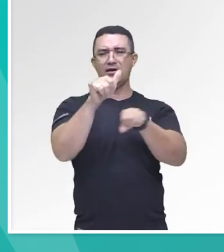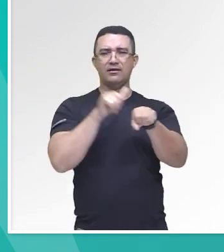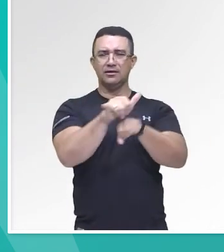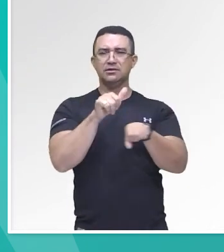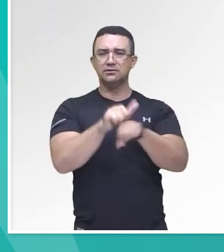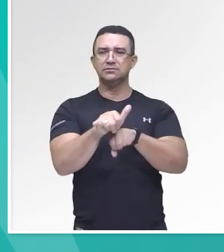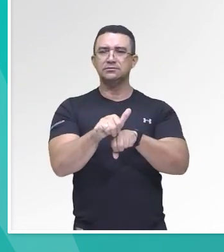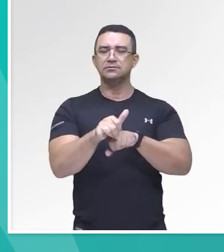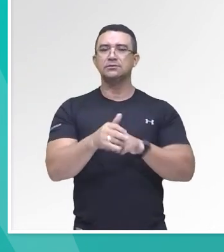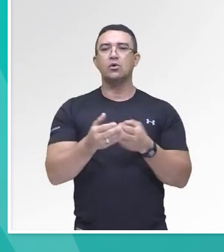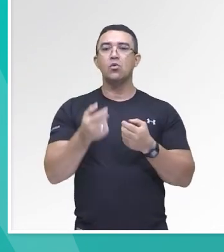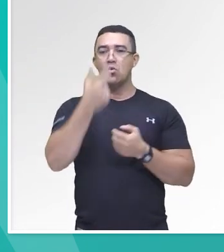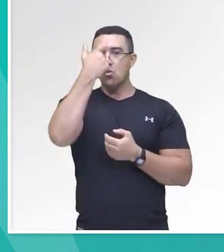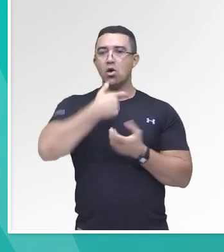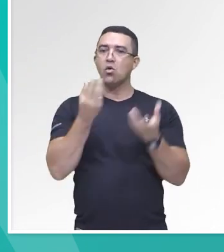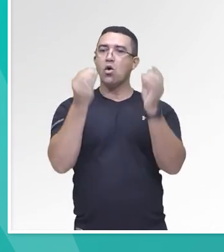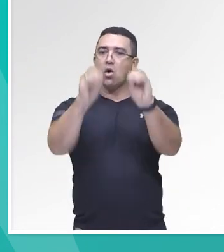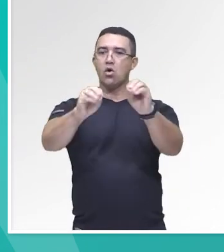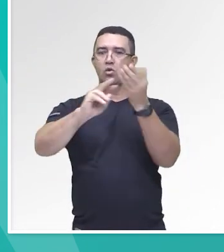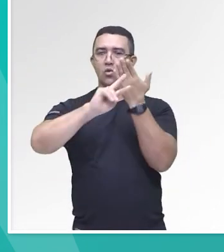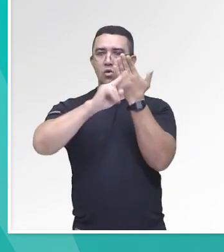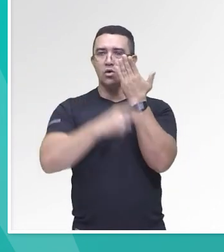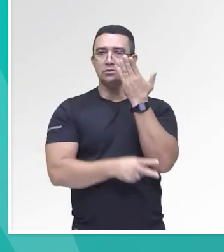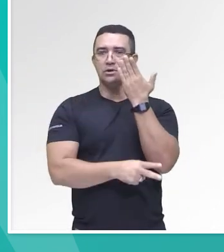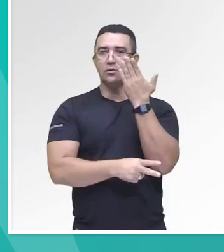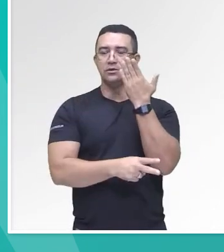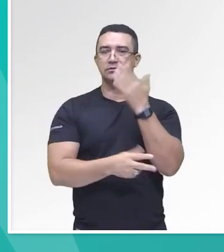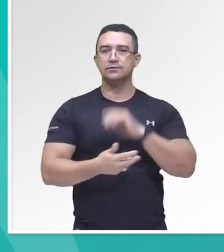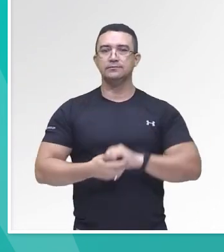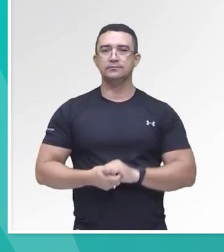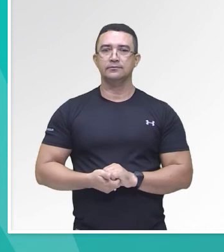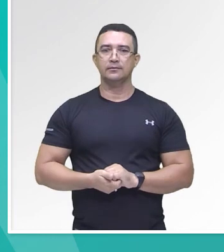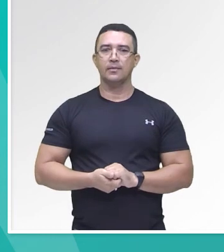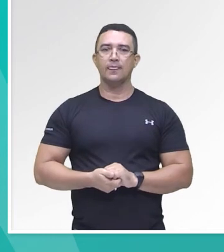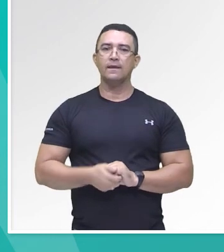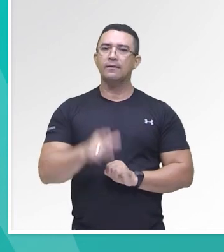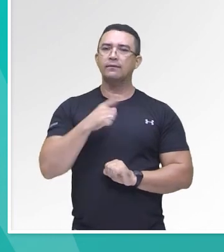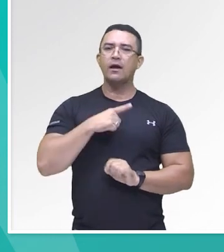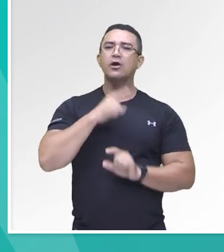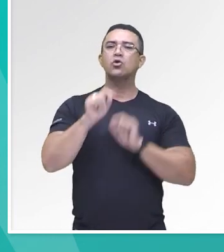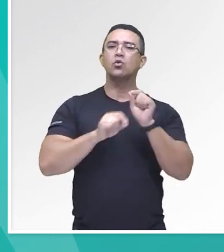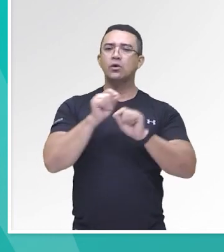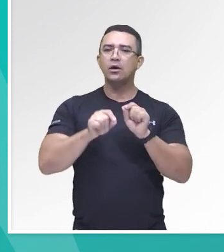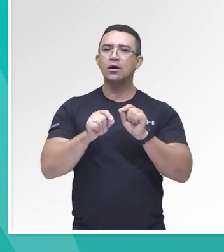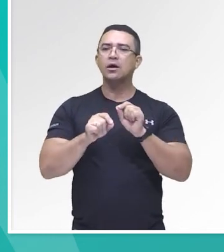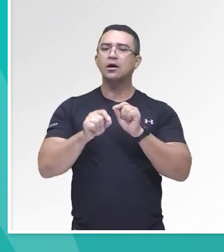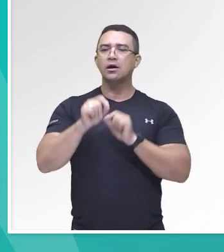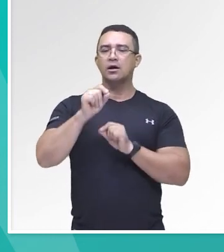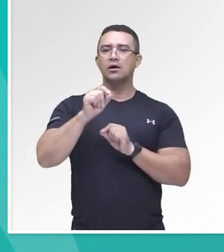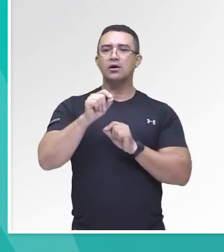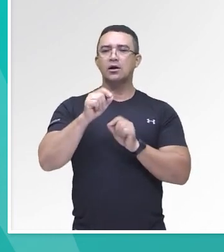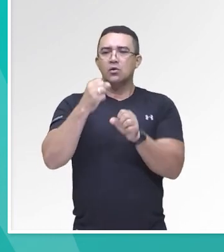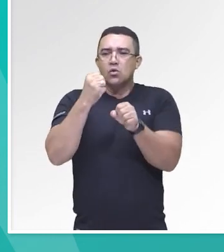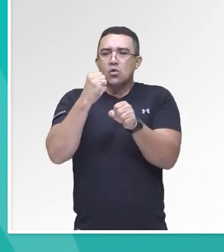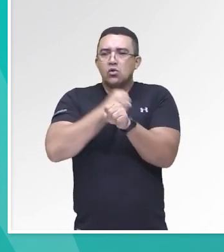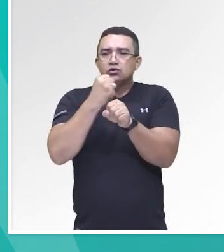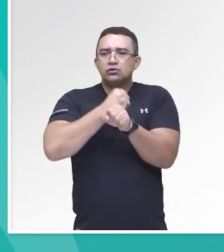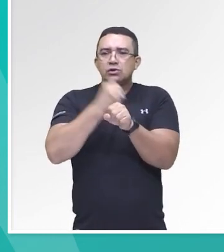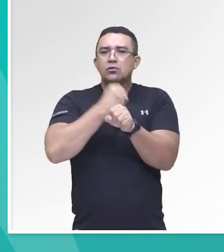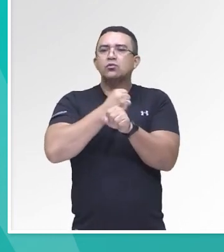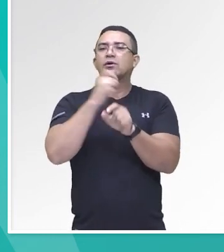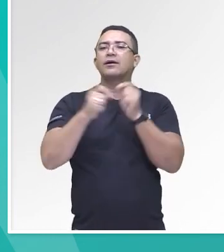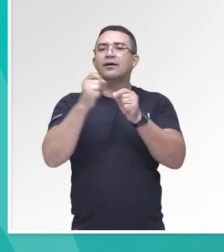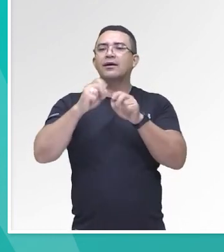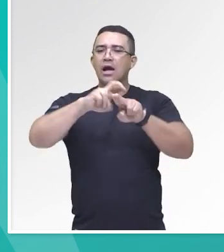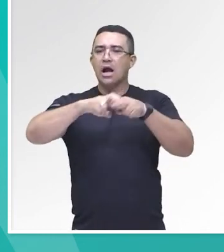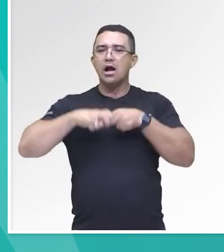eu introduzo a consequência. Então, basicamente, eu tenho aqui, novamente, uma construção de causa e consequência.